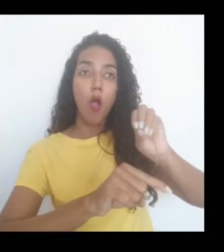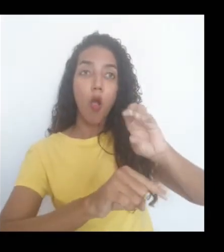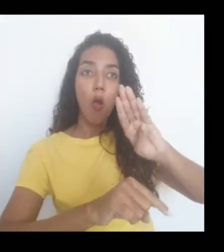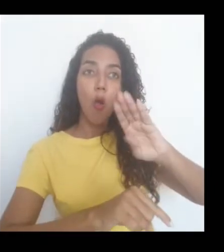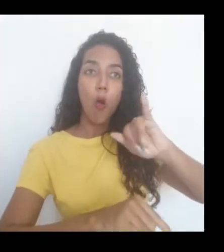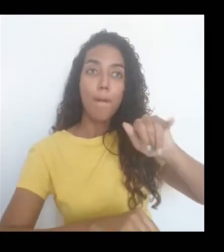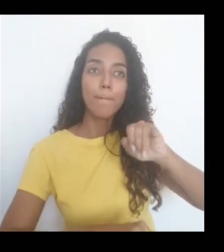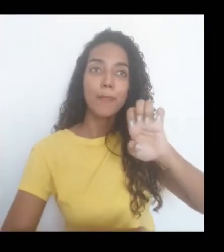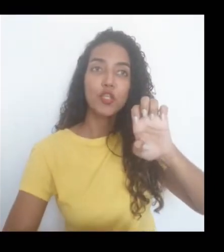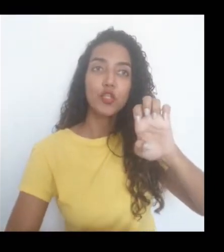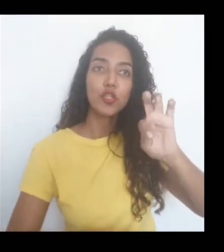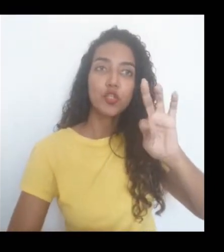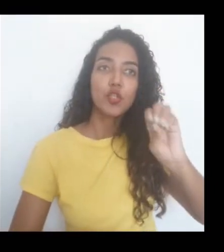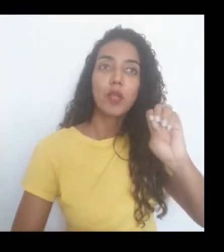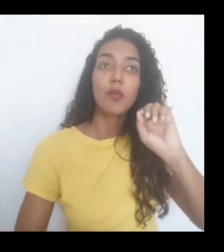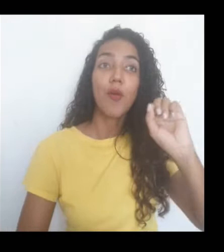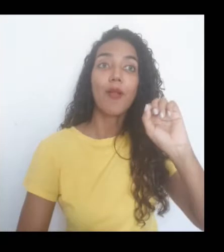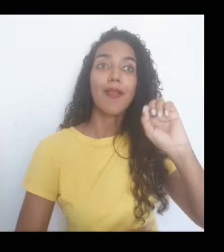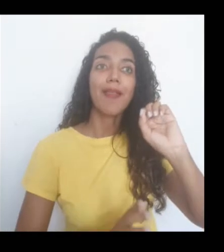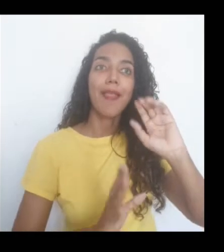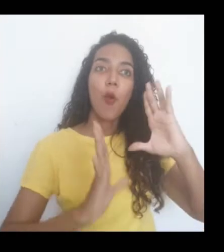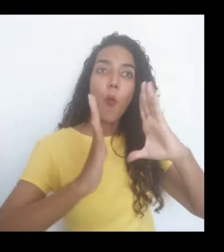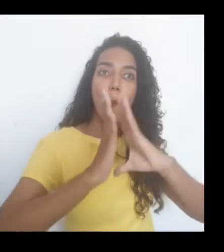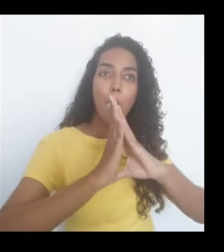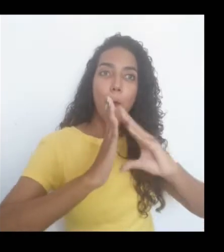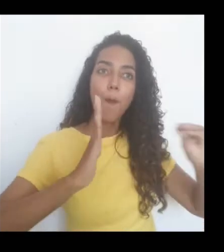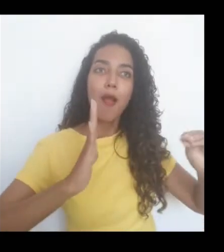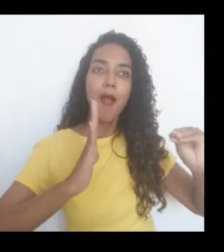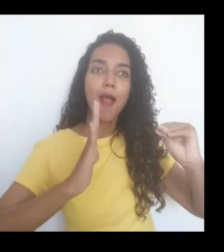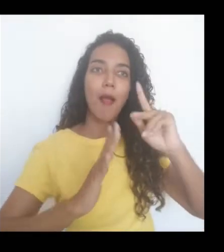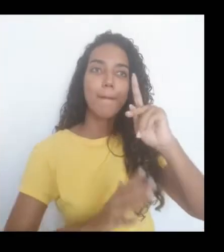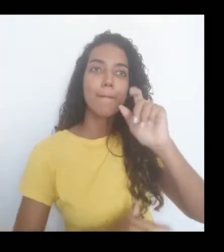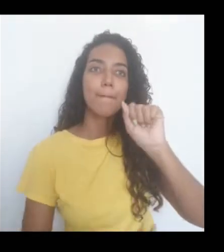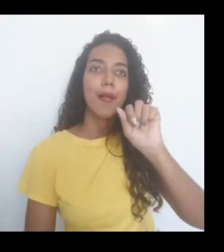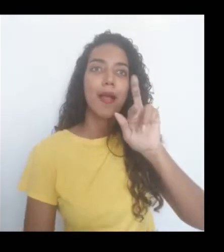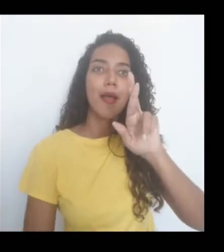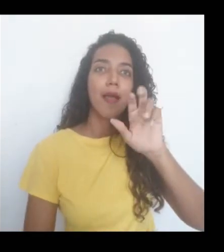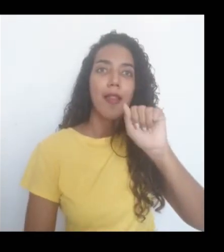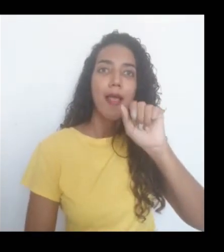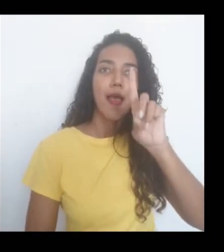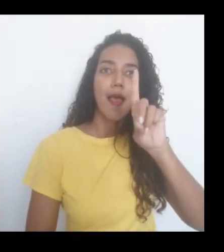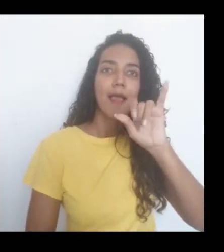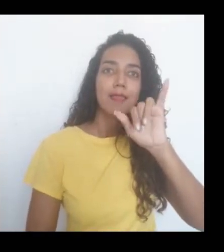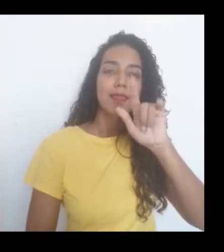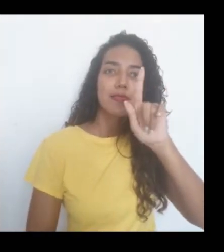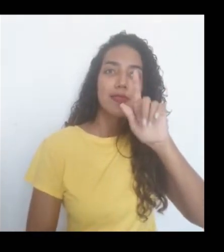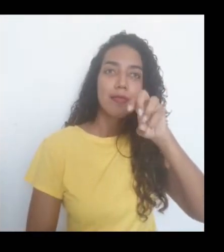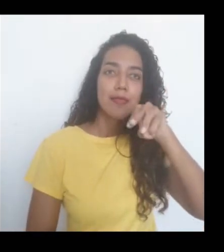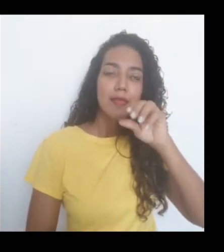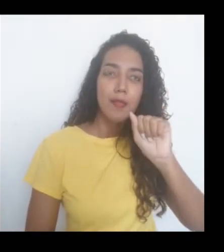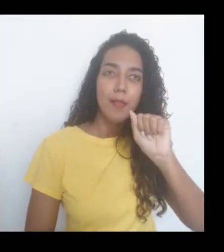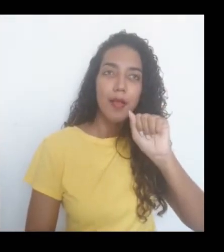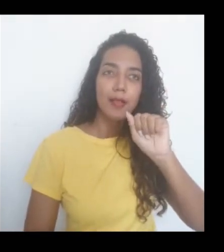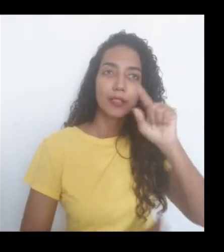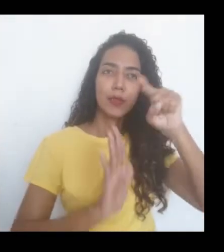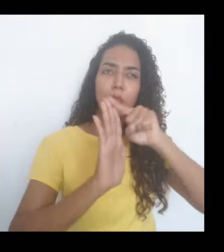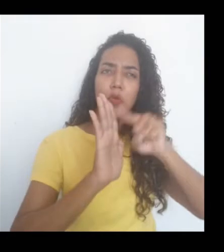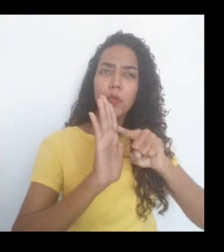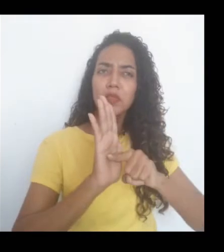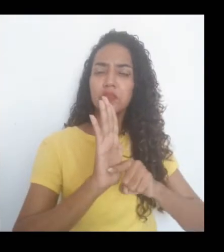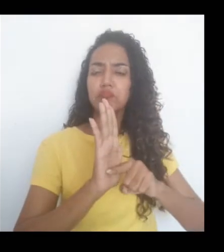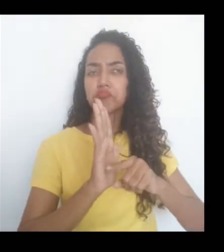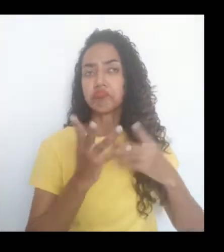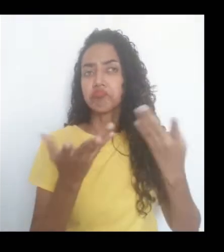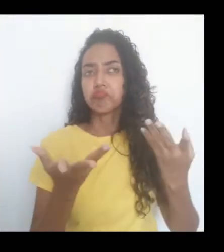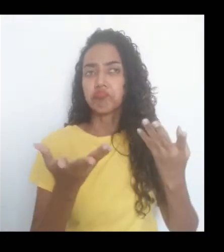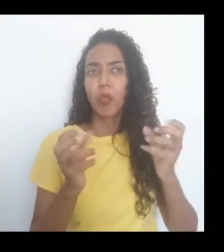de programação dentro do nosso contexto. Ok, e o que é que isso significa? O que é que, de fato, é um paradigma